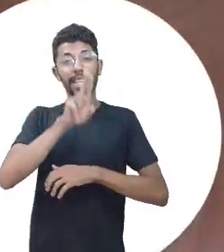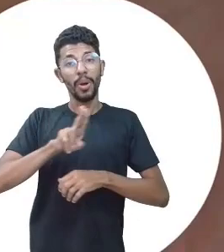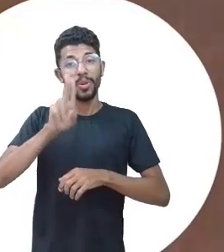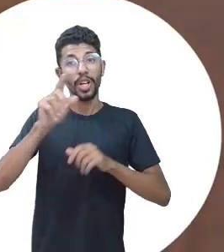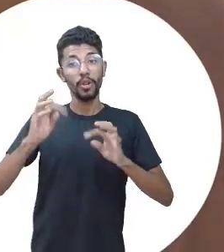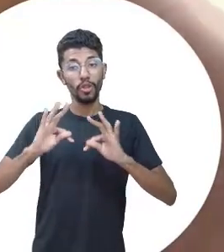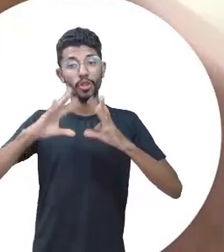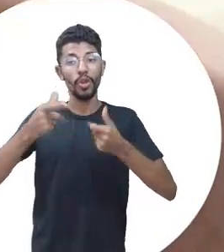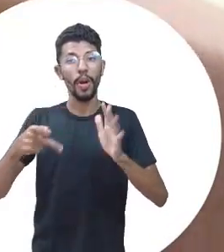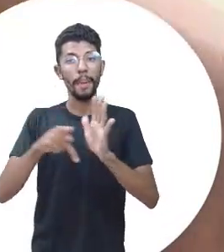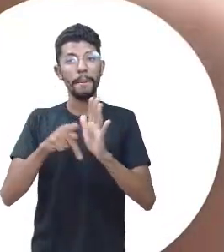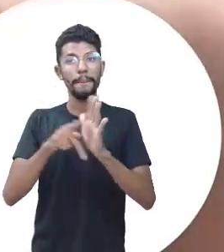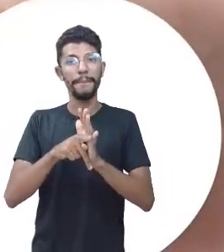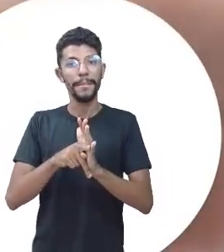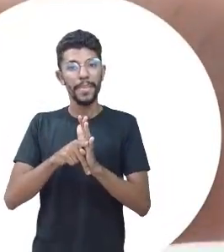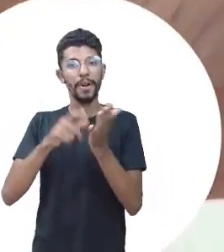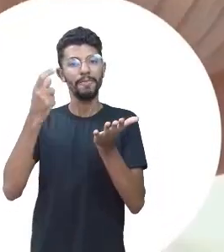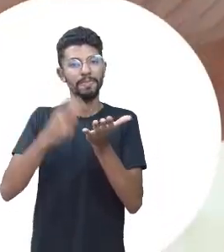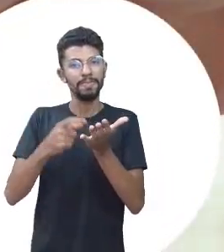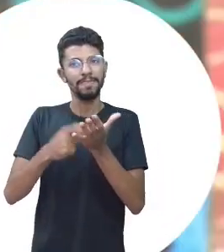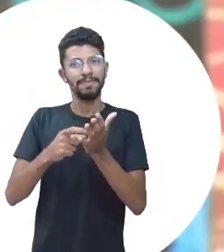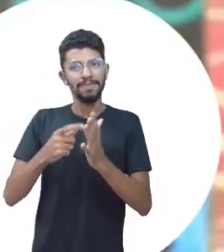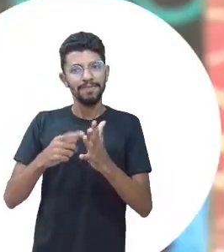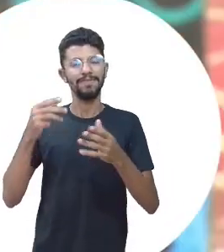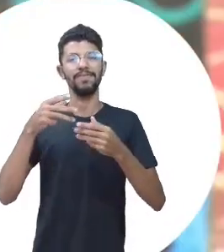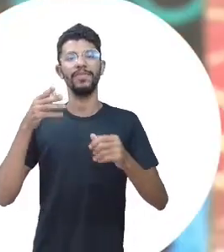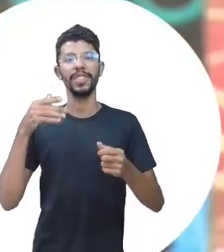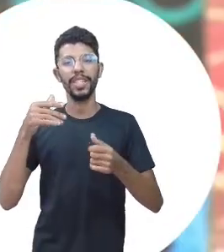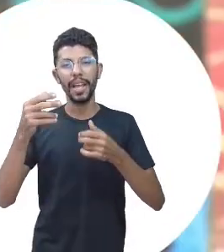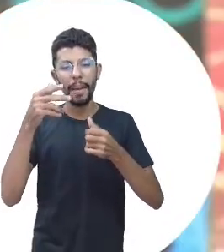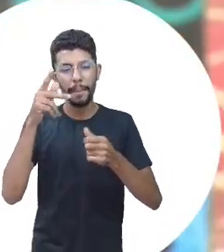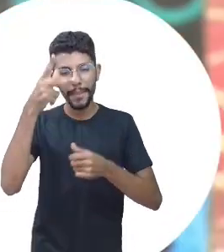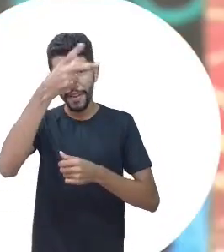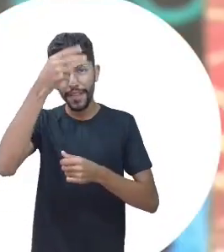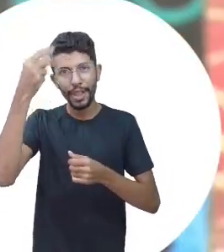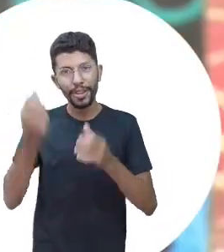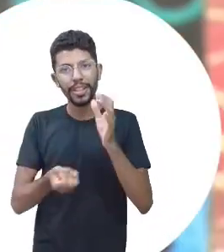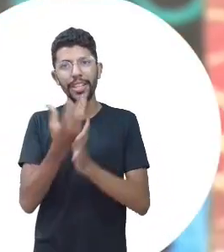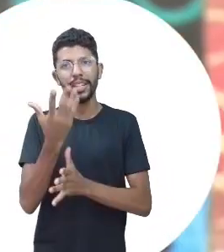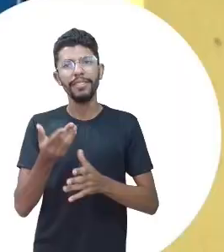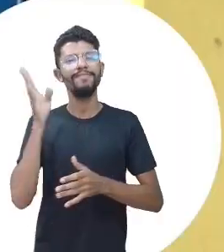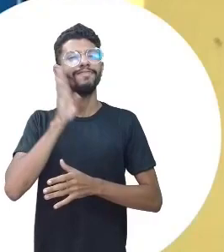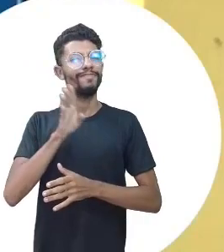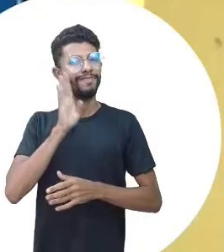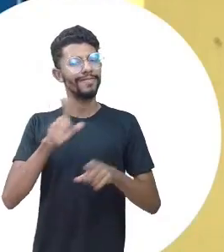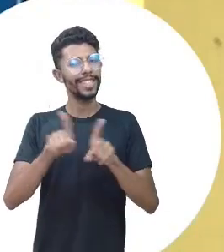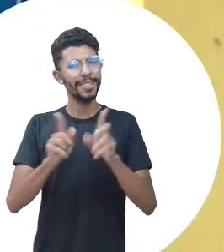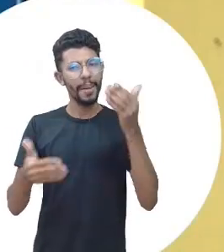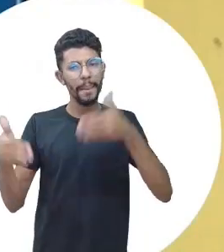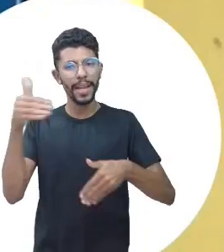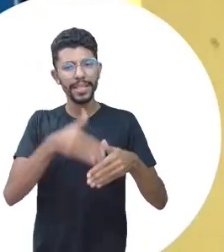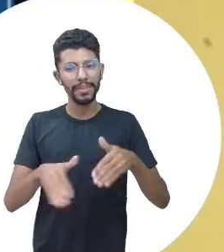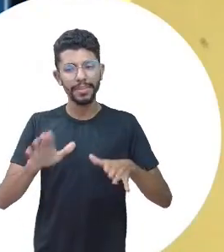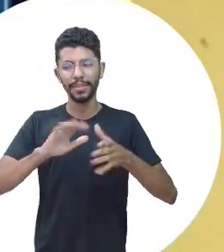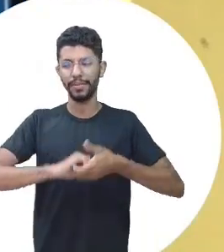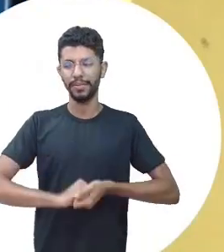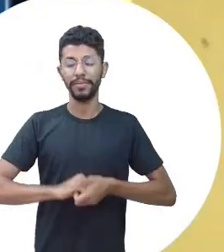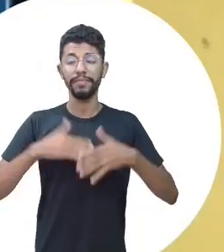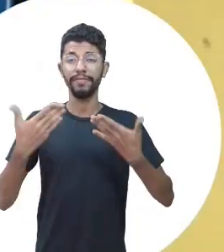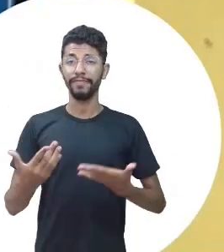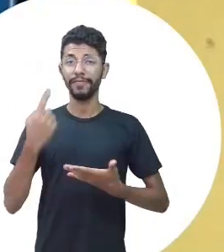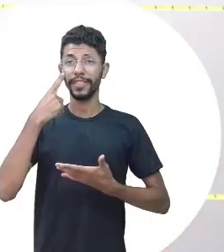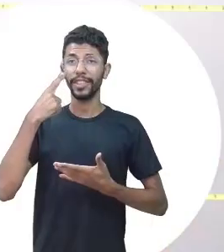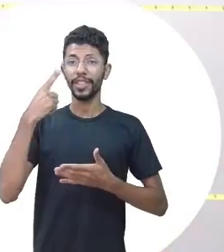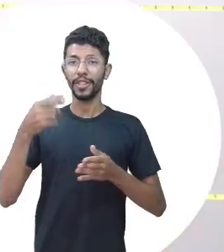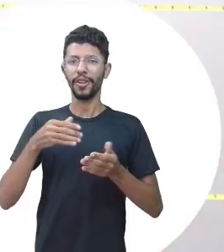é só entrar nele que a gente consegue acessar o restante. É bem legal e o chat é bem participativo. O recado que eu gostaria de dar é de que, de fato,